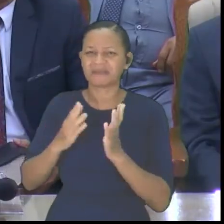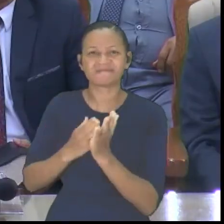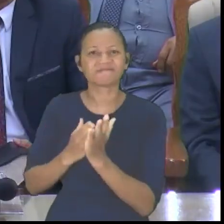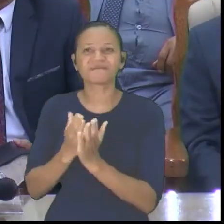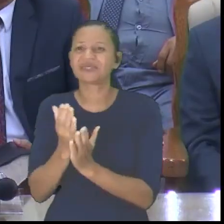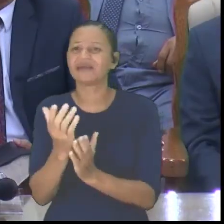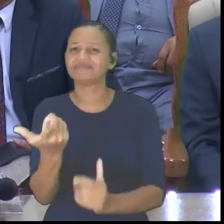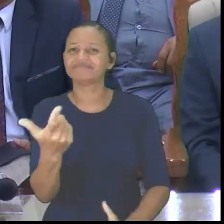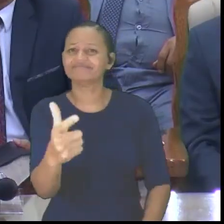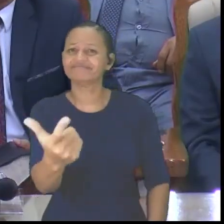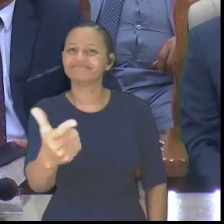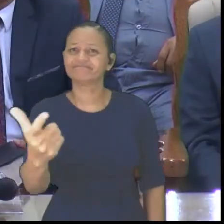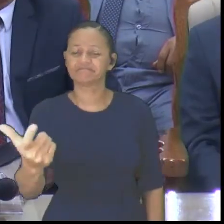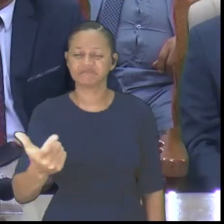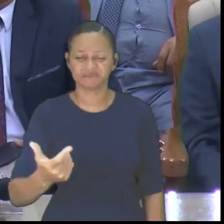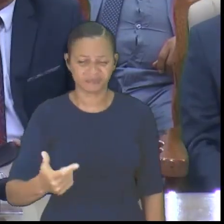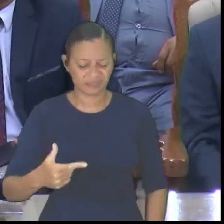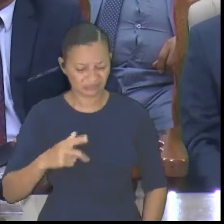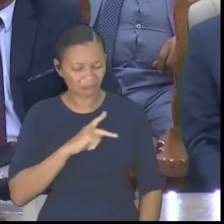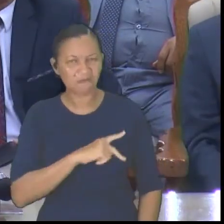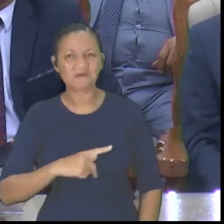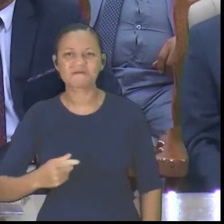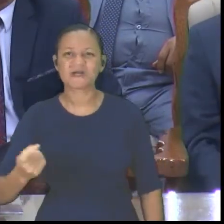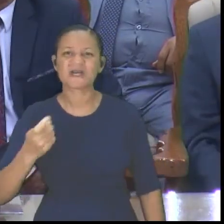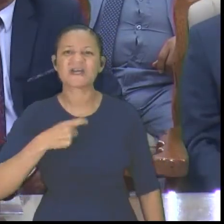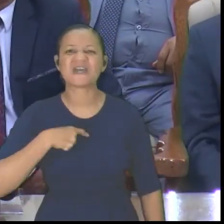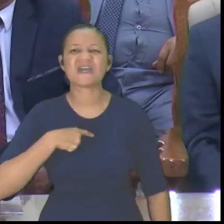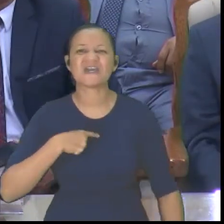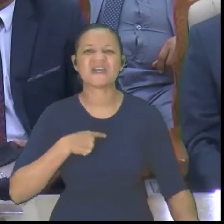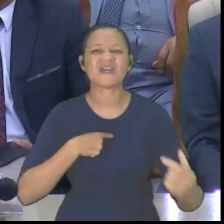Então ele diz assim, eu,